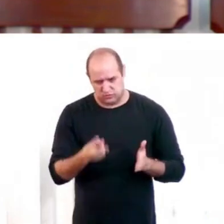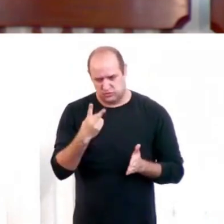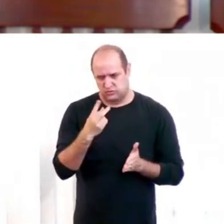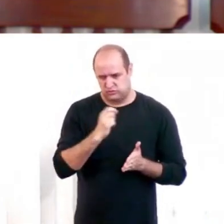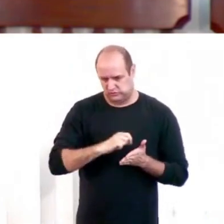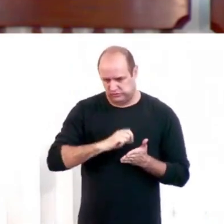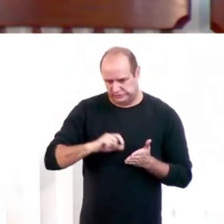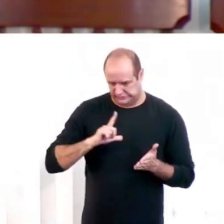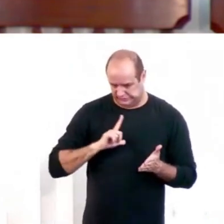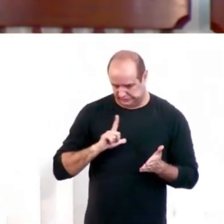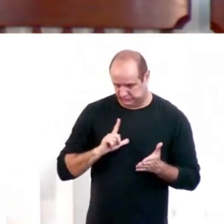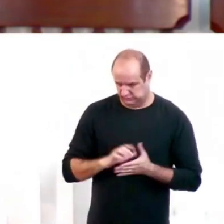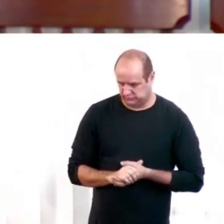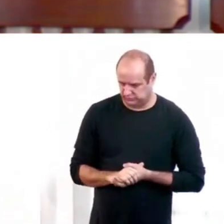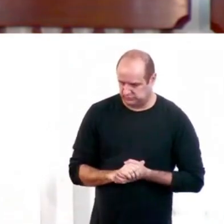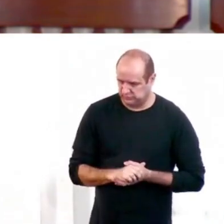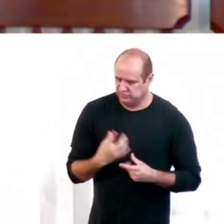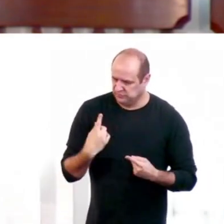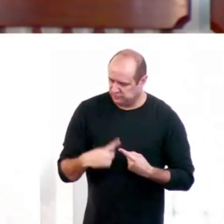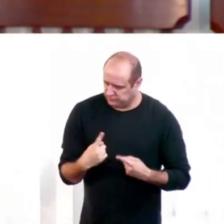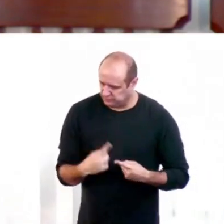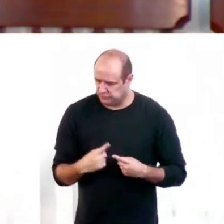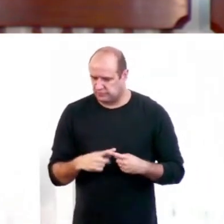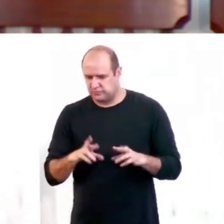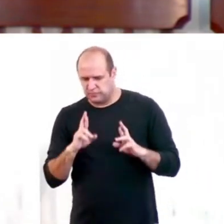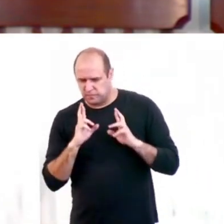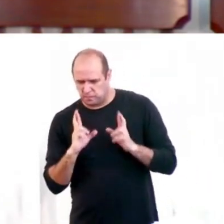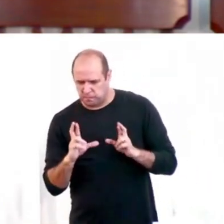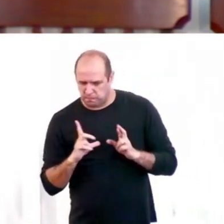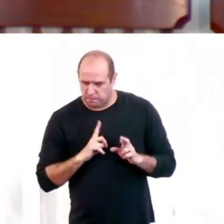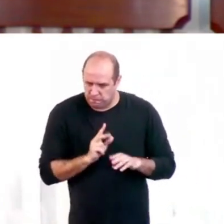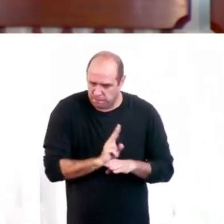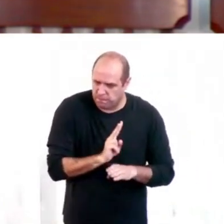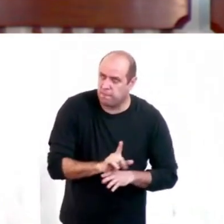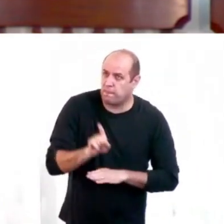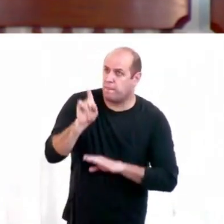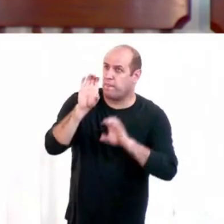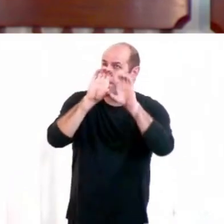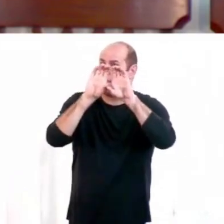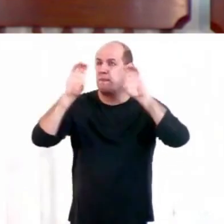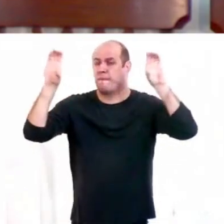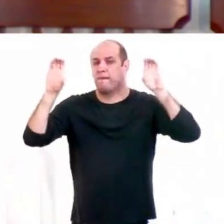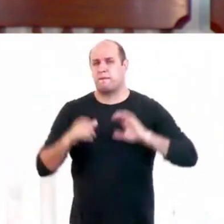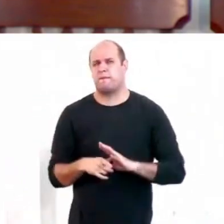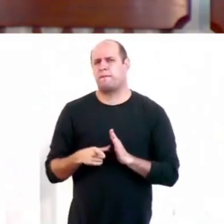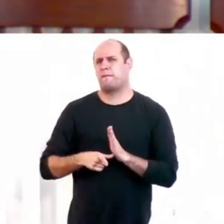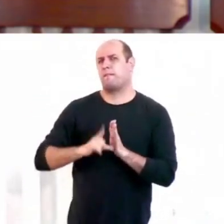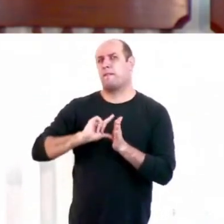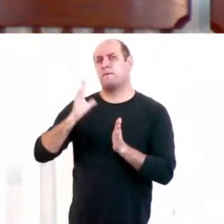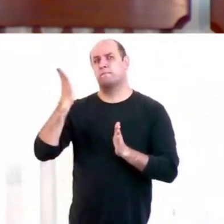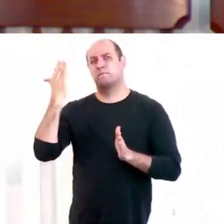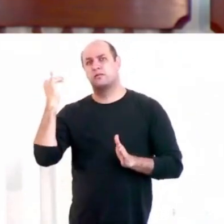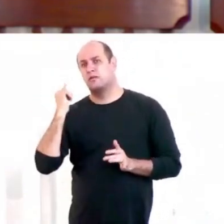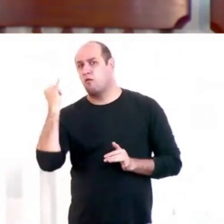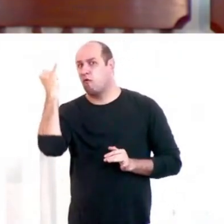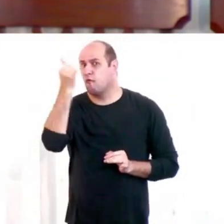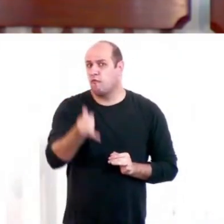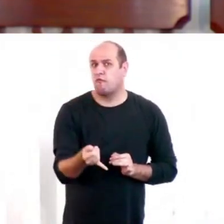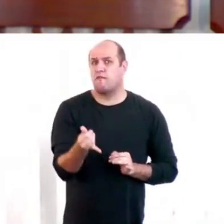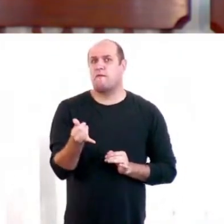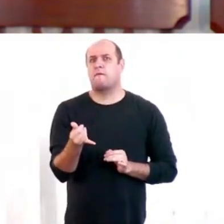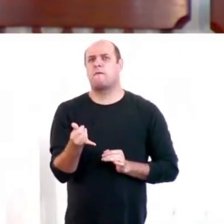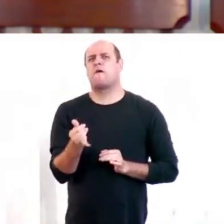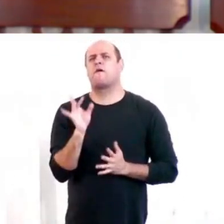escrito: por causa da esperança que vos está preservada nos céus, da qual antes ouvistes pela palavra